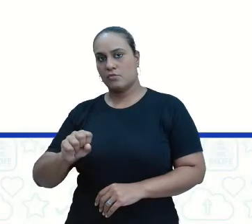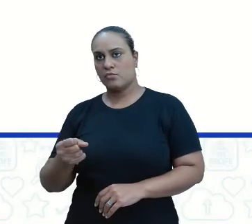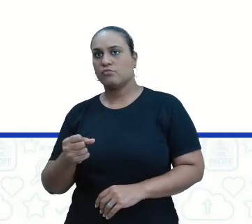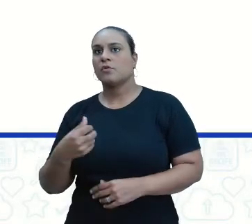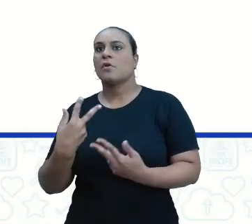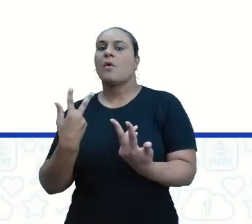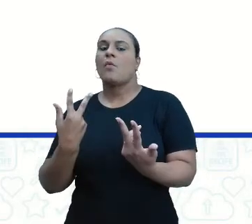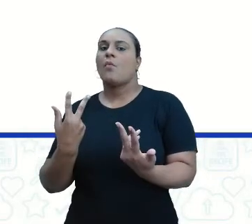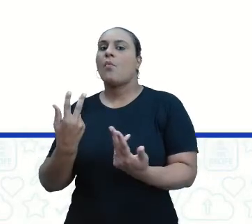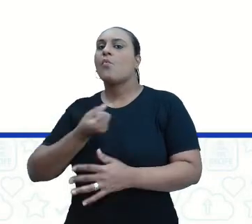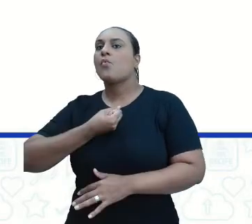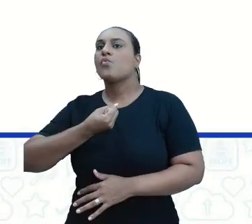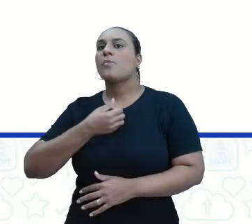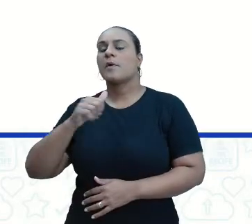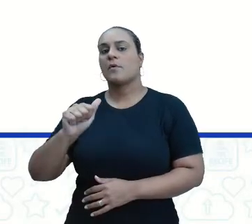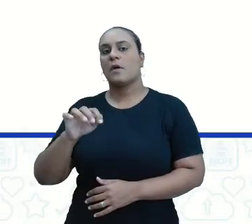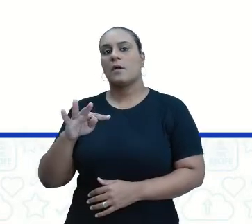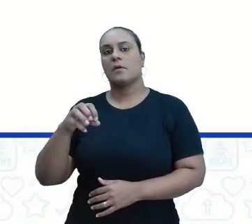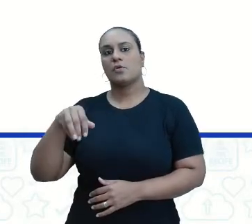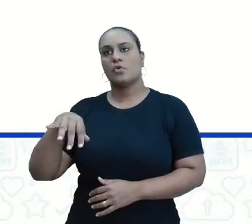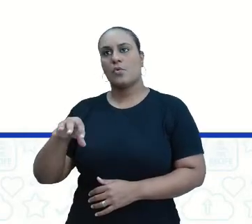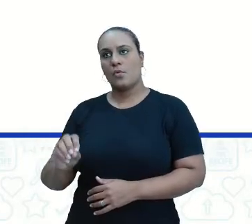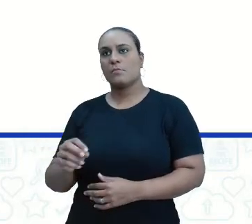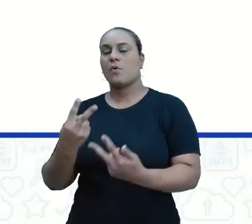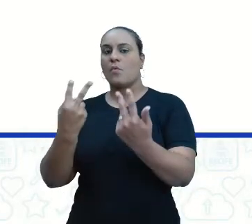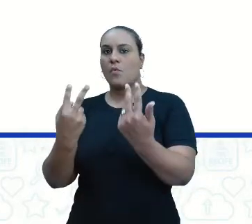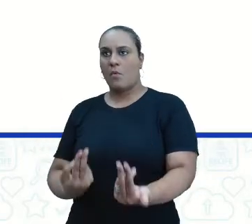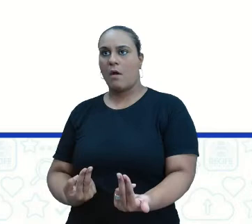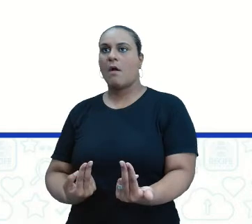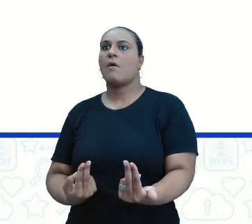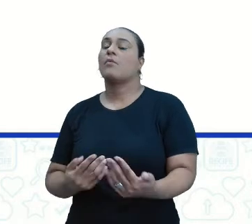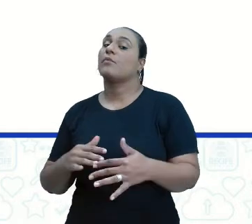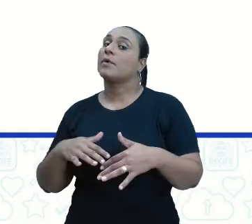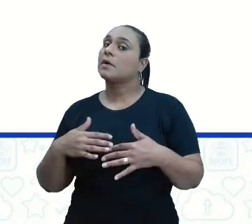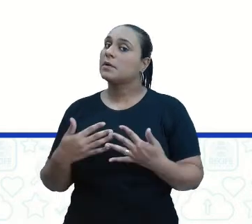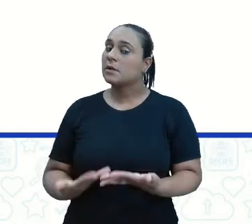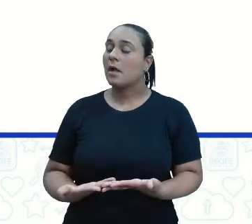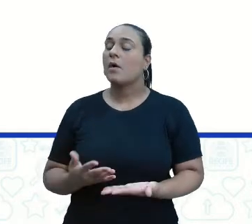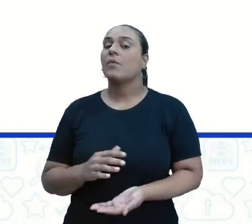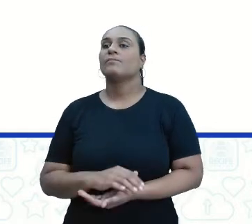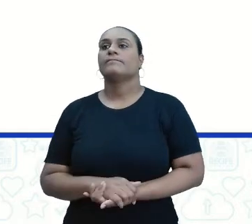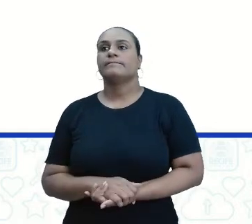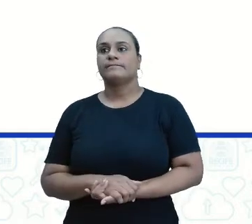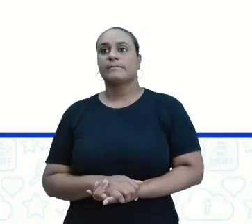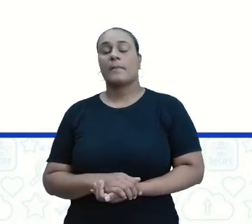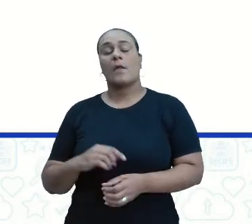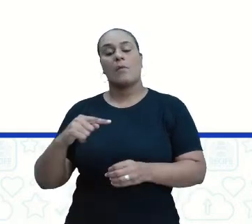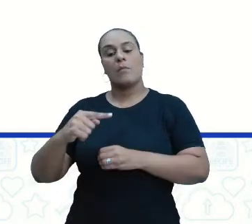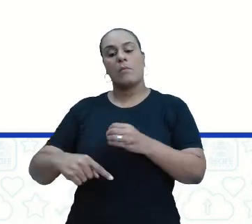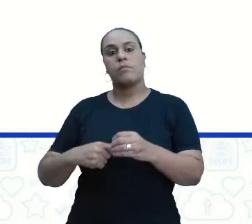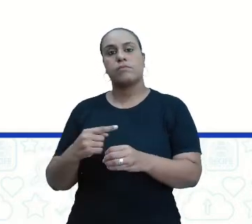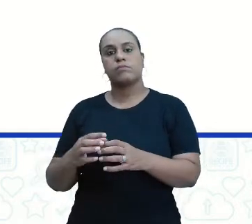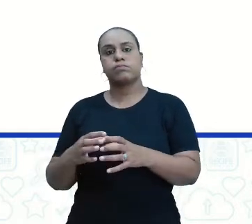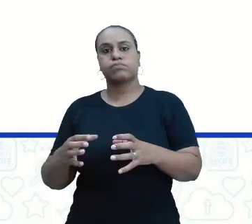por conta disso, pertencem ao mesmo elemento químico. Lembra disso? Se um elemento químico ele